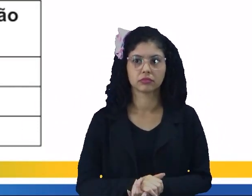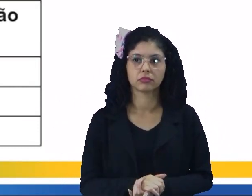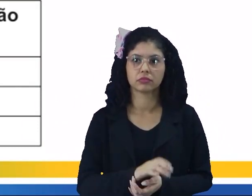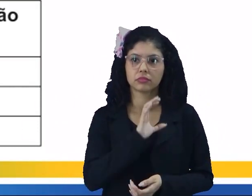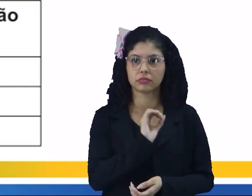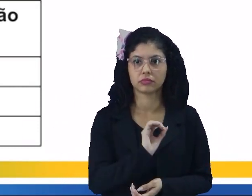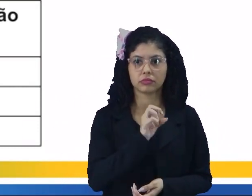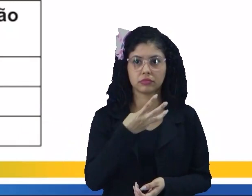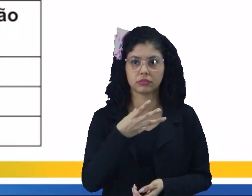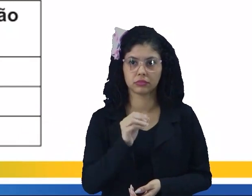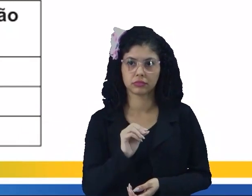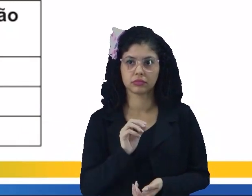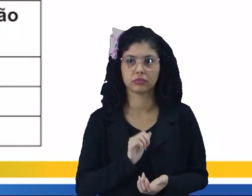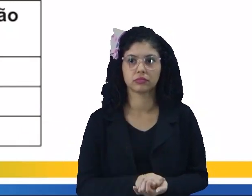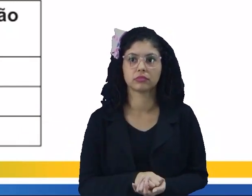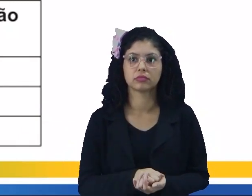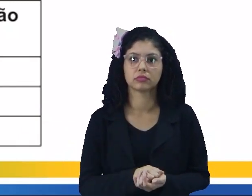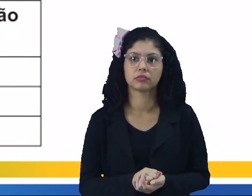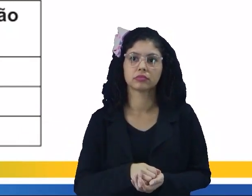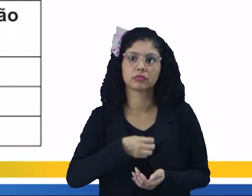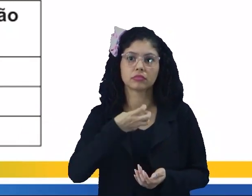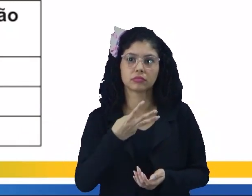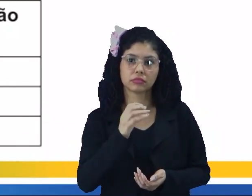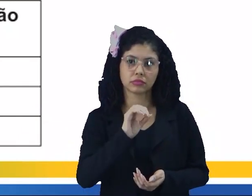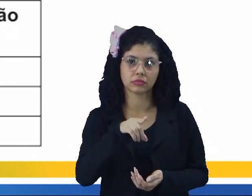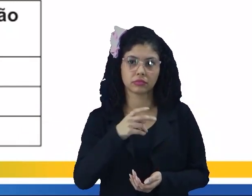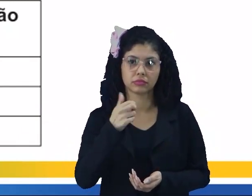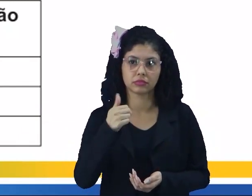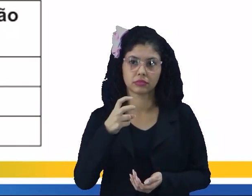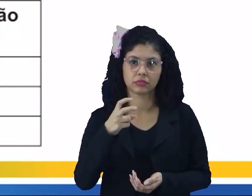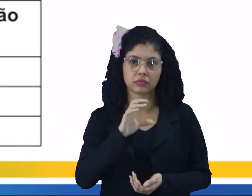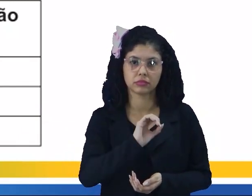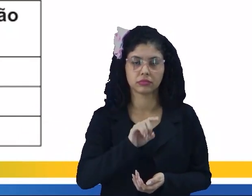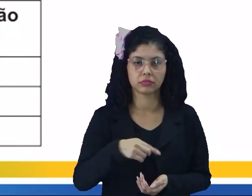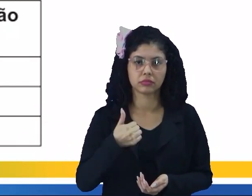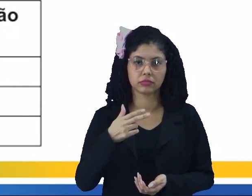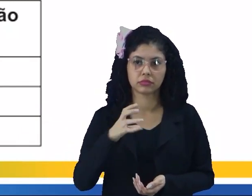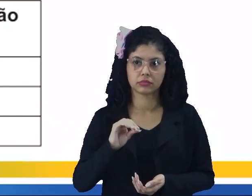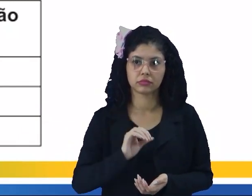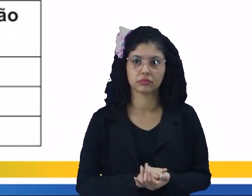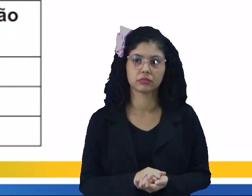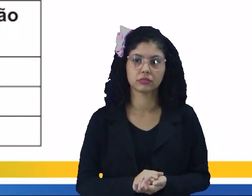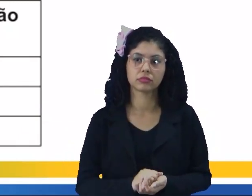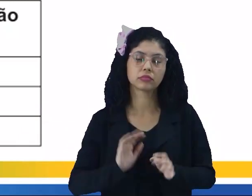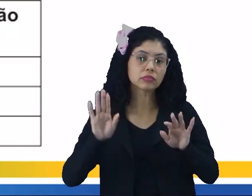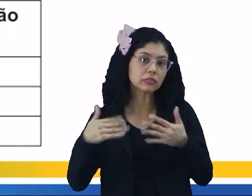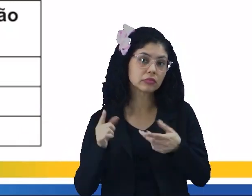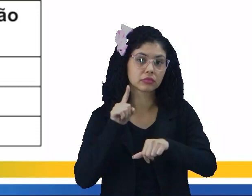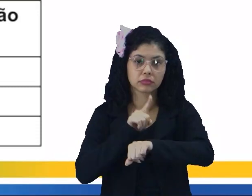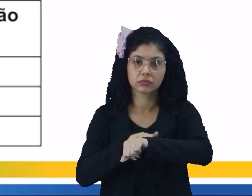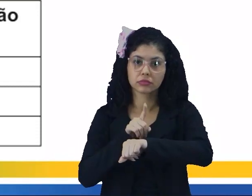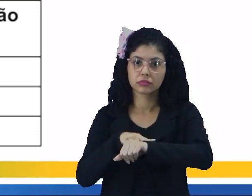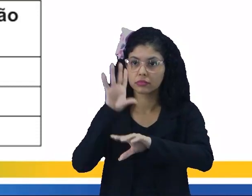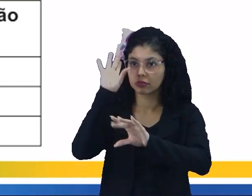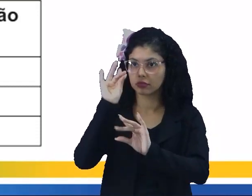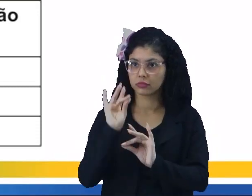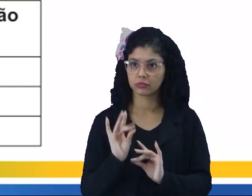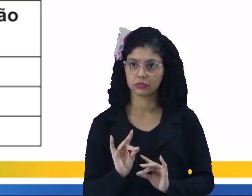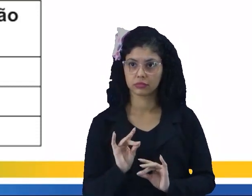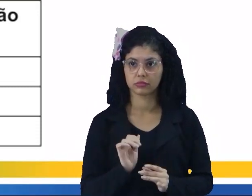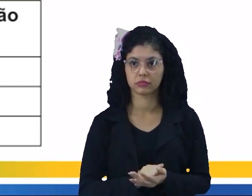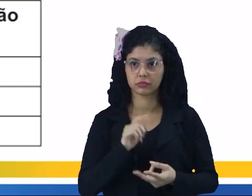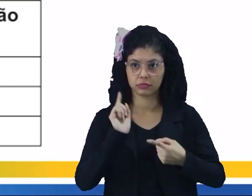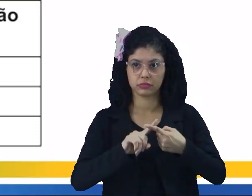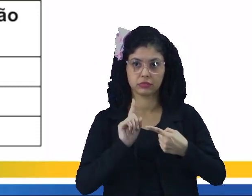de 0,30 metros, 0,15 e 0,10 metros. Qual foi o tempo de reação de cada um, né?